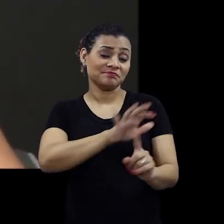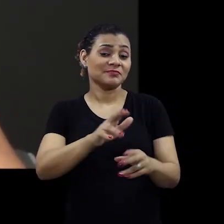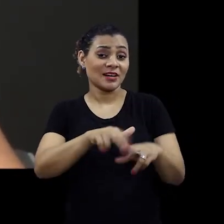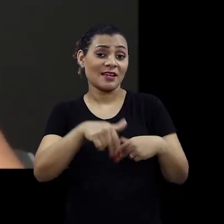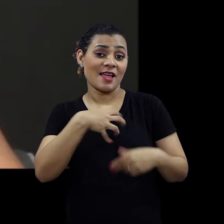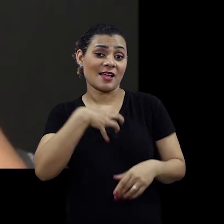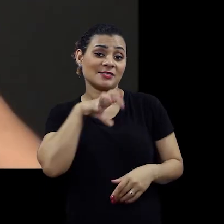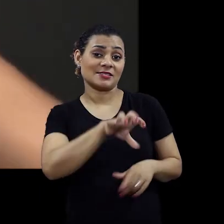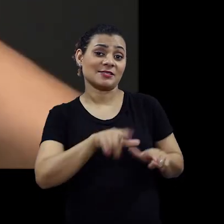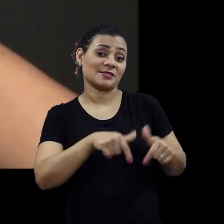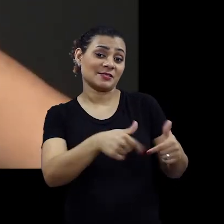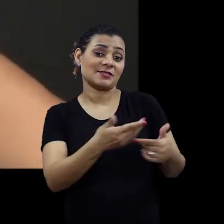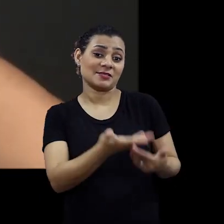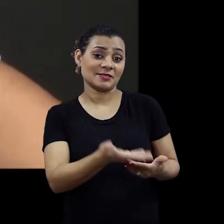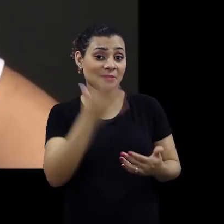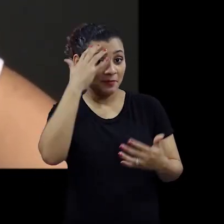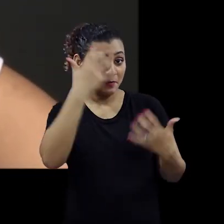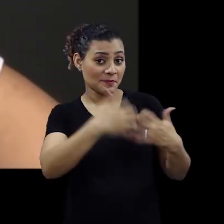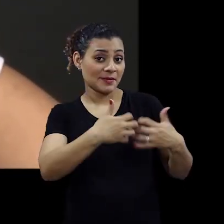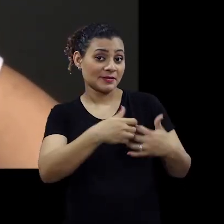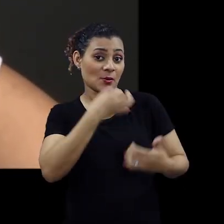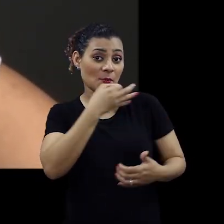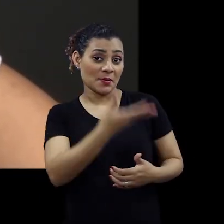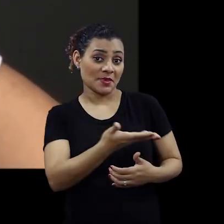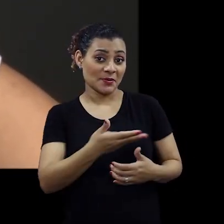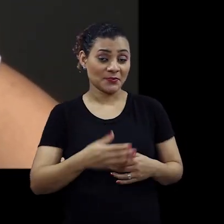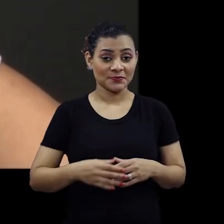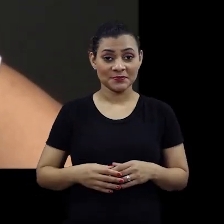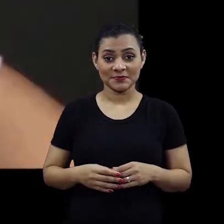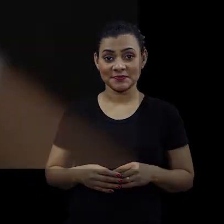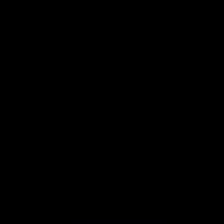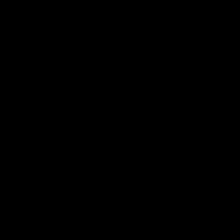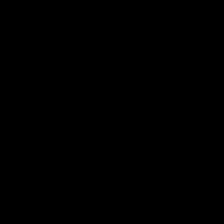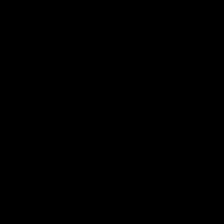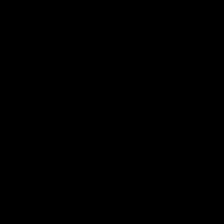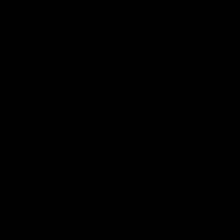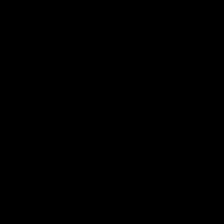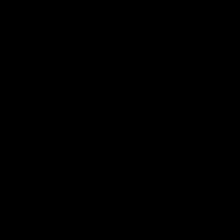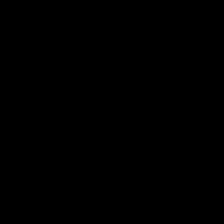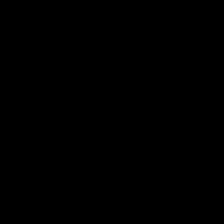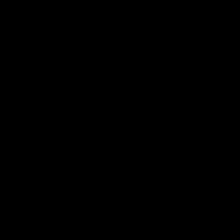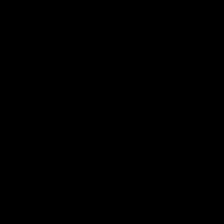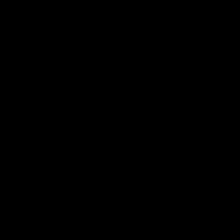escrito ideológico dessa maneira, né? Dessa forma de pensar.